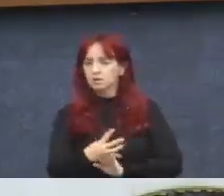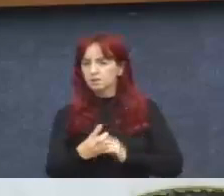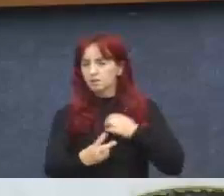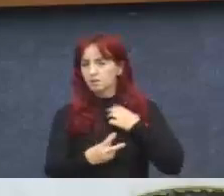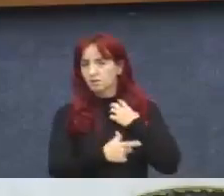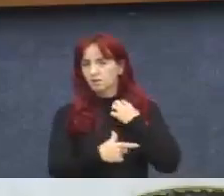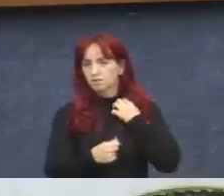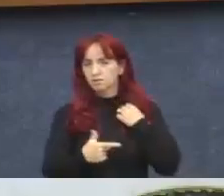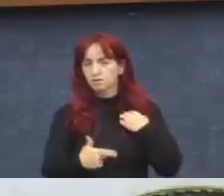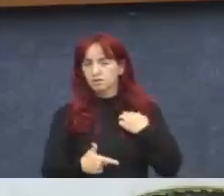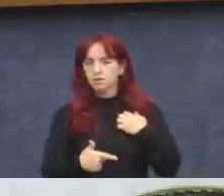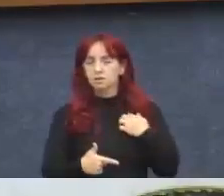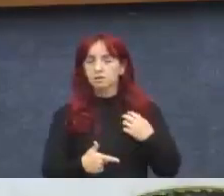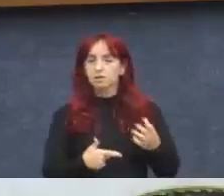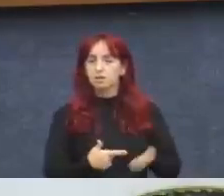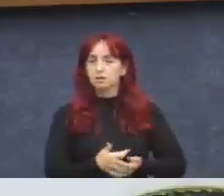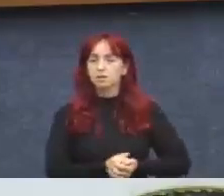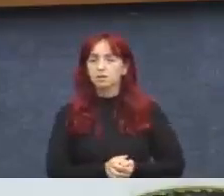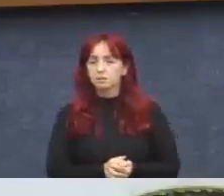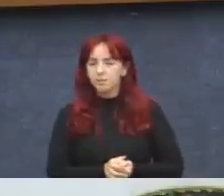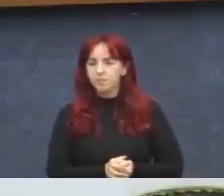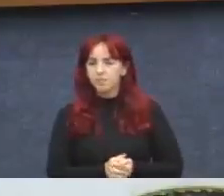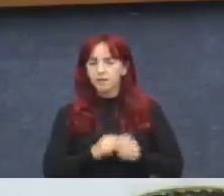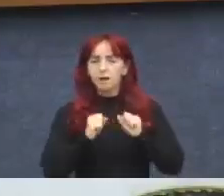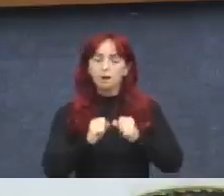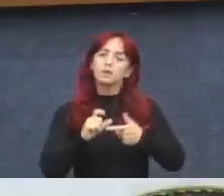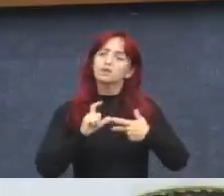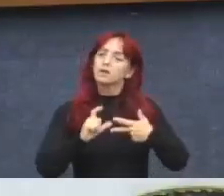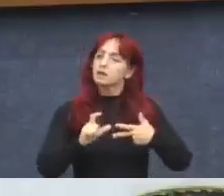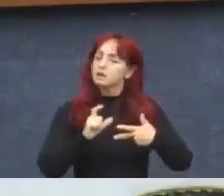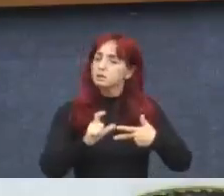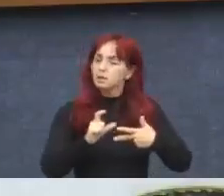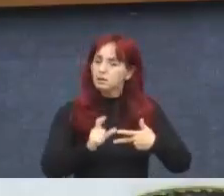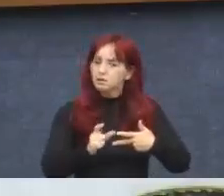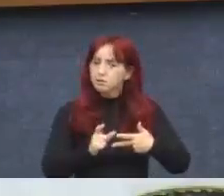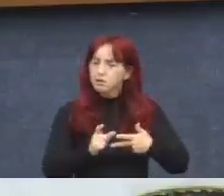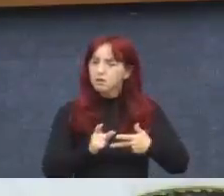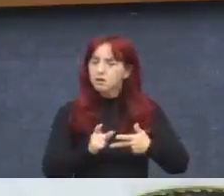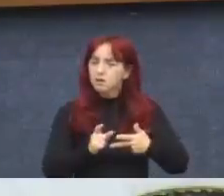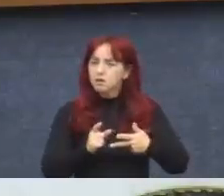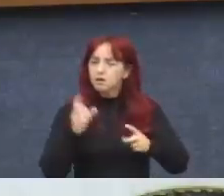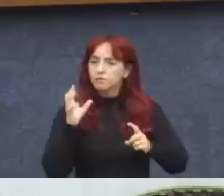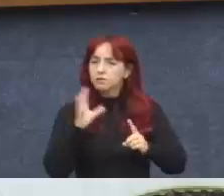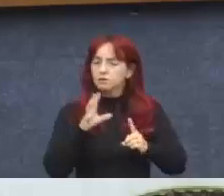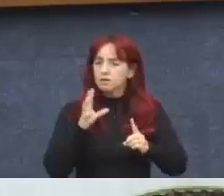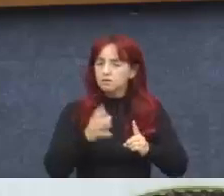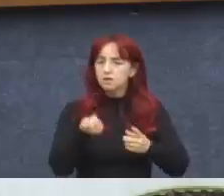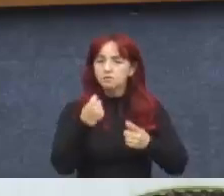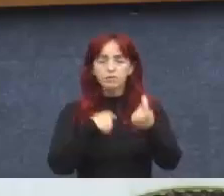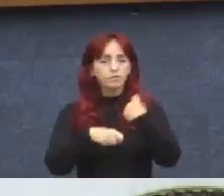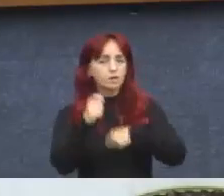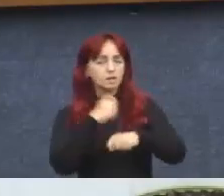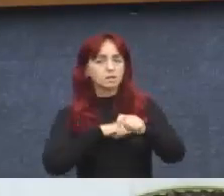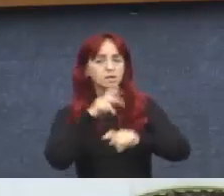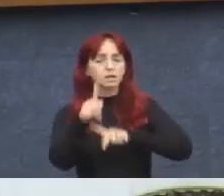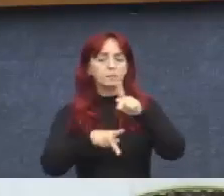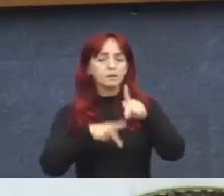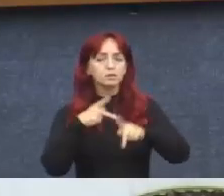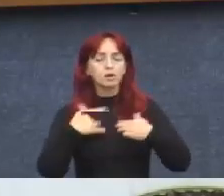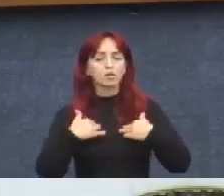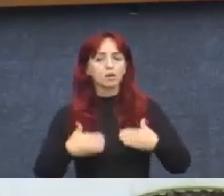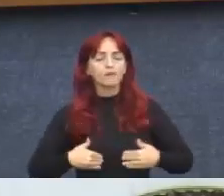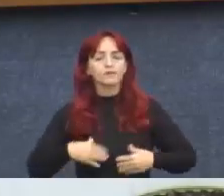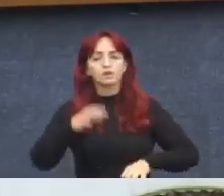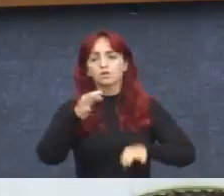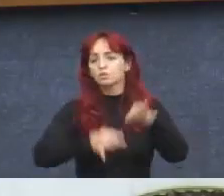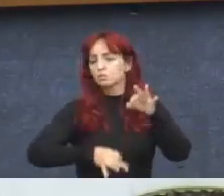2022, segundo turno, autoriza o Poder Executivo a conceder incentivo financeiro à pessoa física e jurídica que desenvolva projeto de negócio